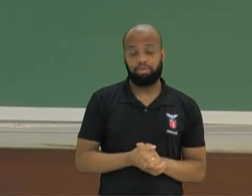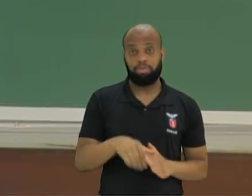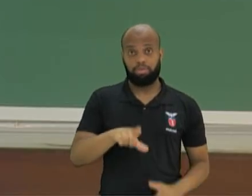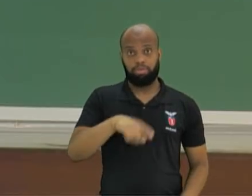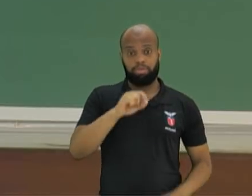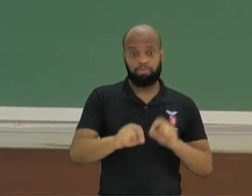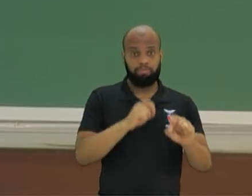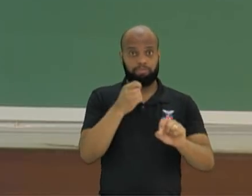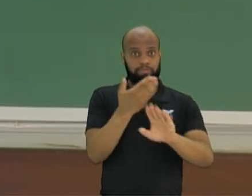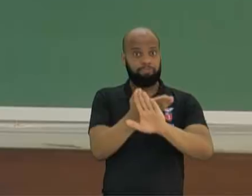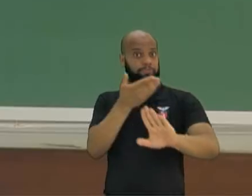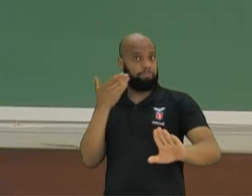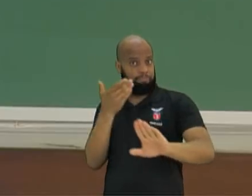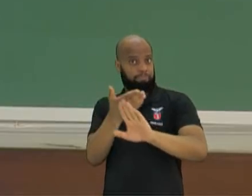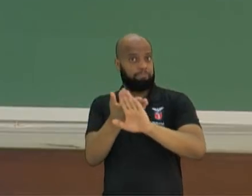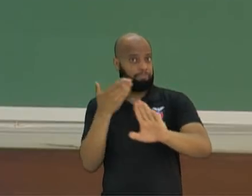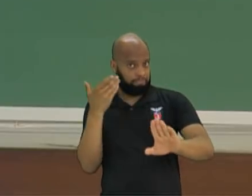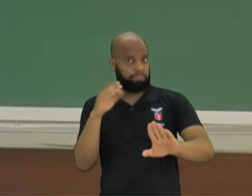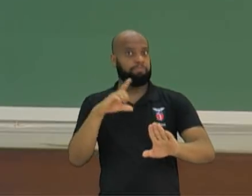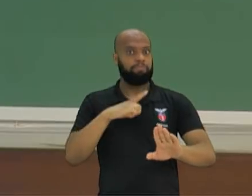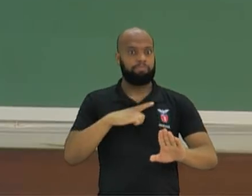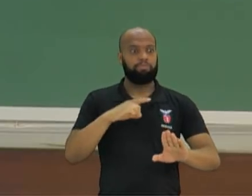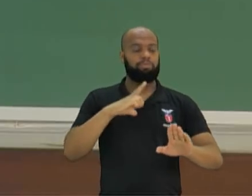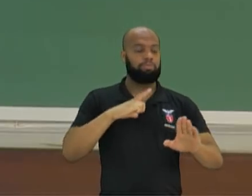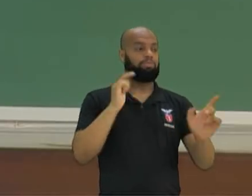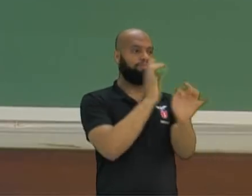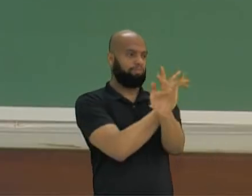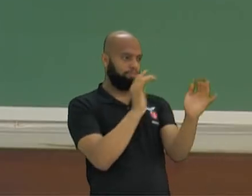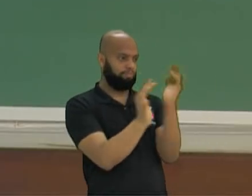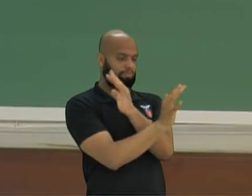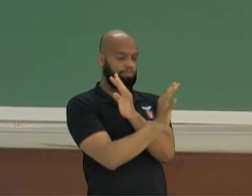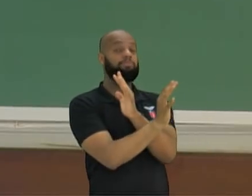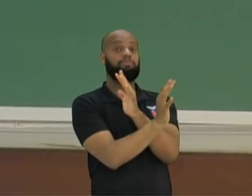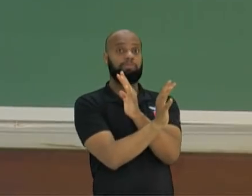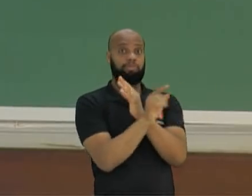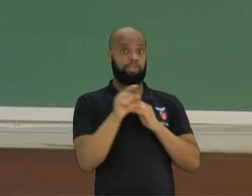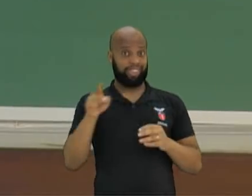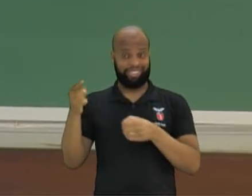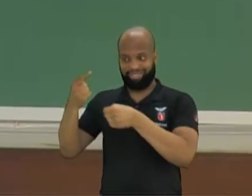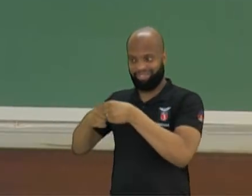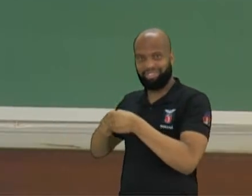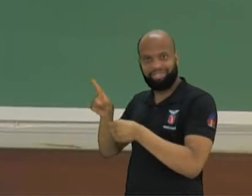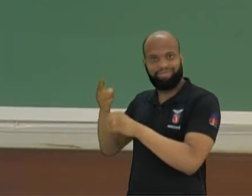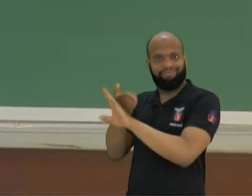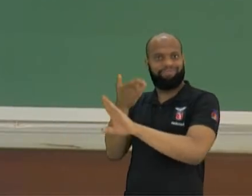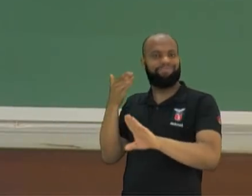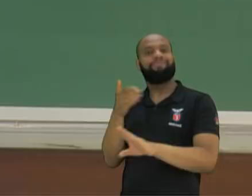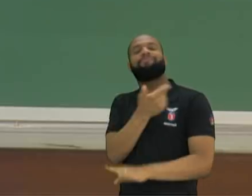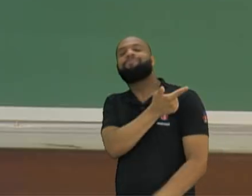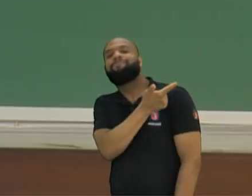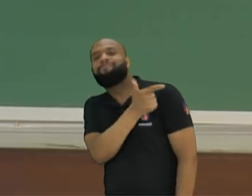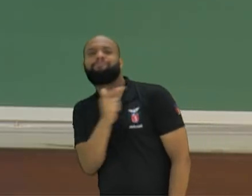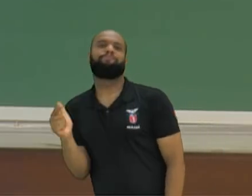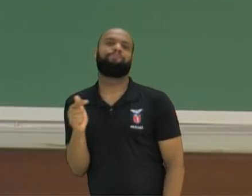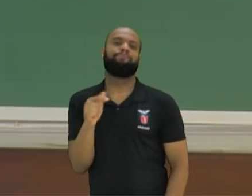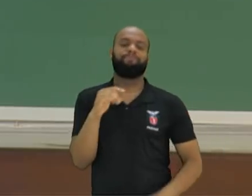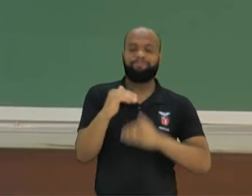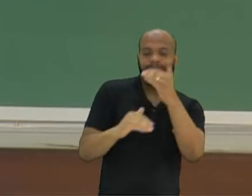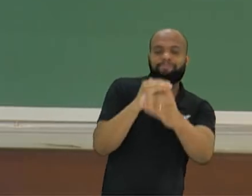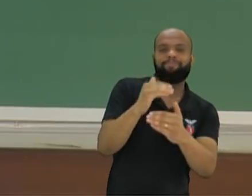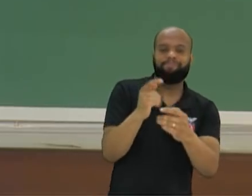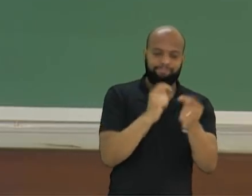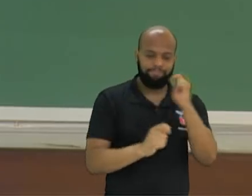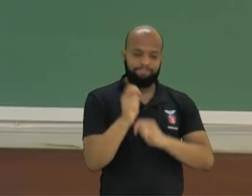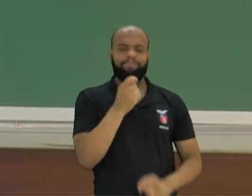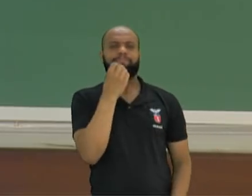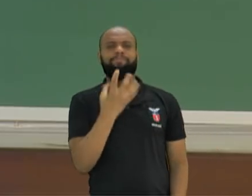ser afastada, né, dos grandes centros da Nova Zelândia. Era uma cidade que não apresentava um desenvolvimento